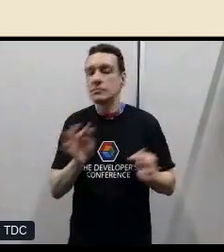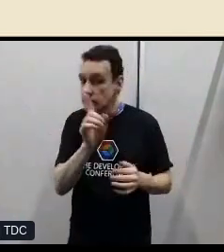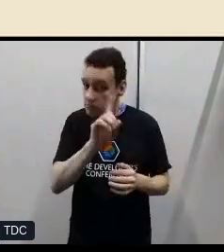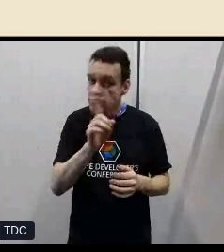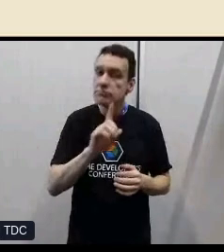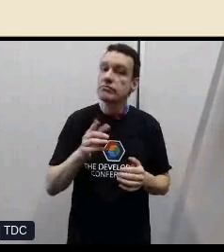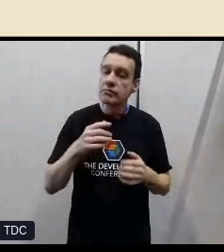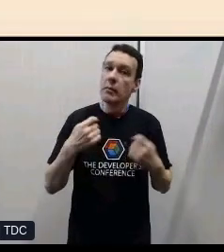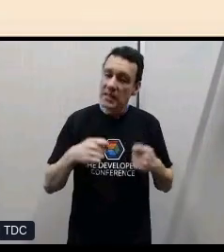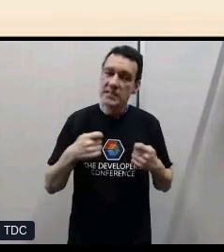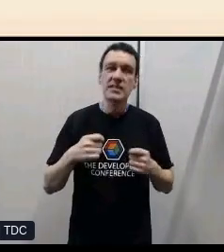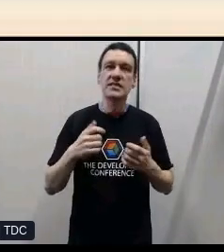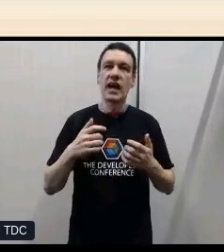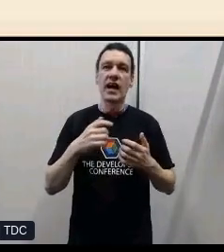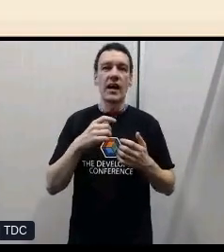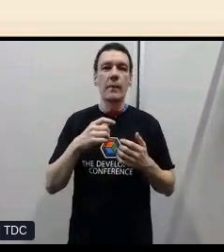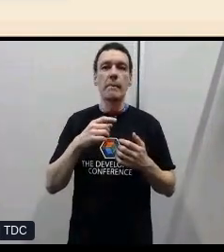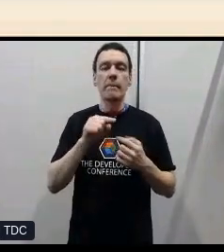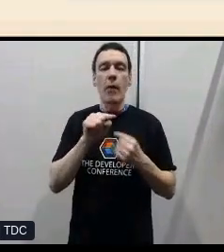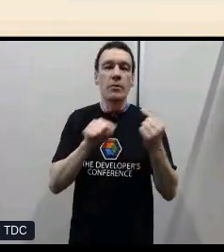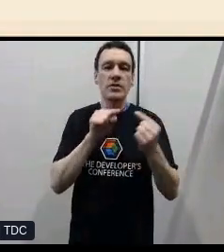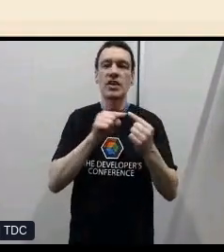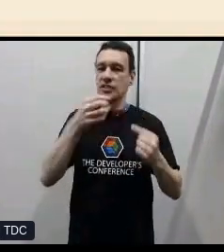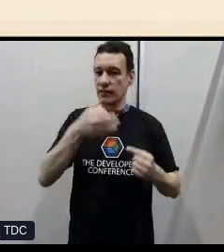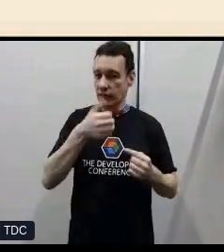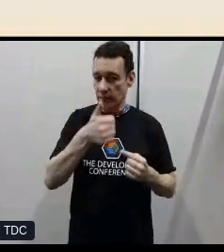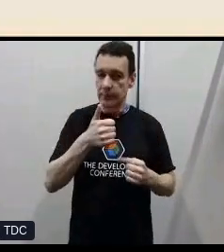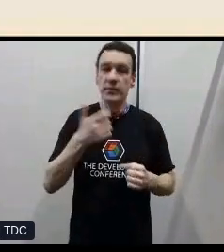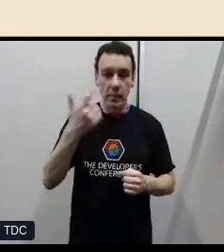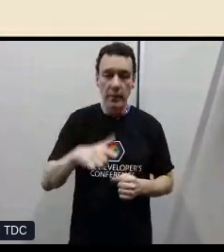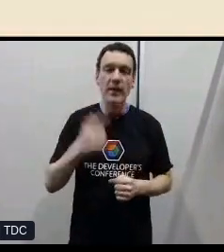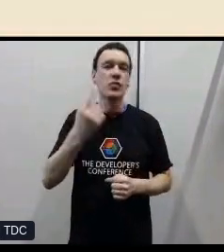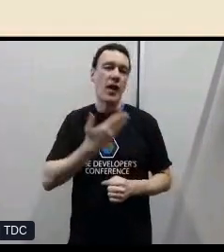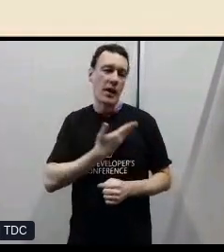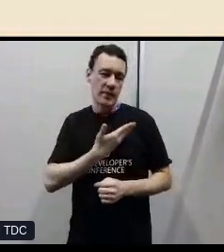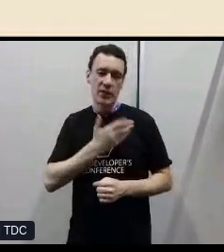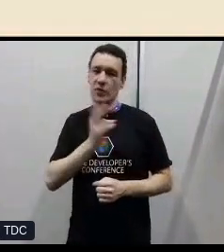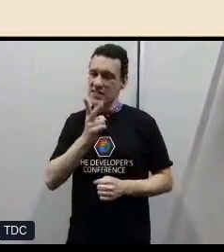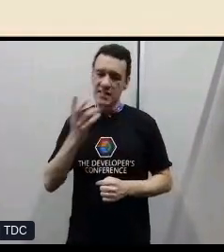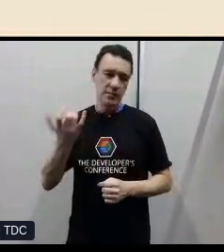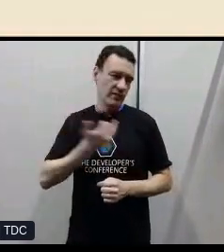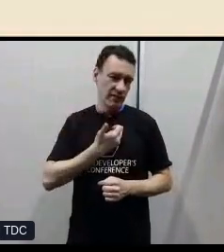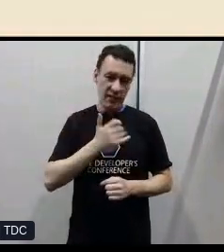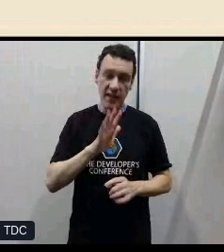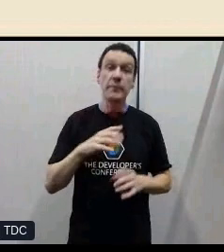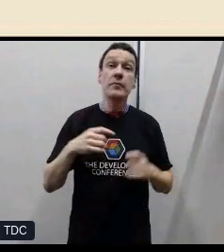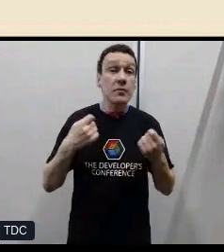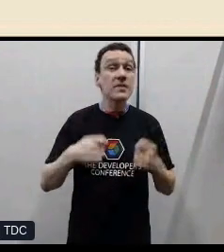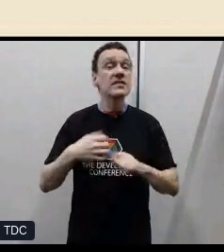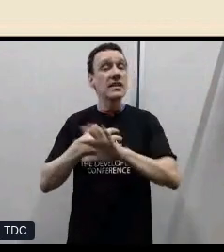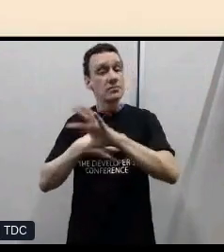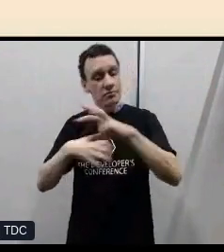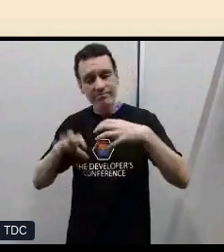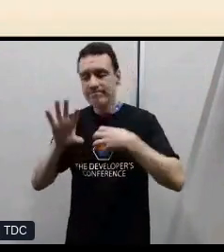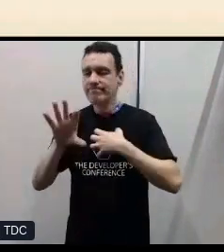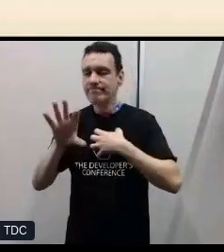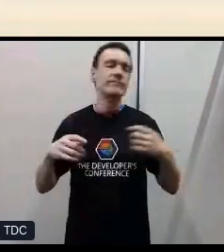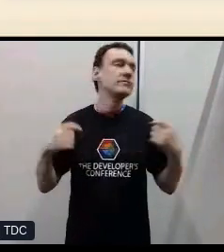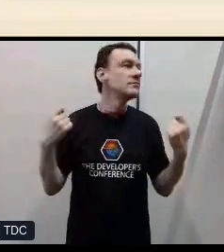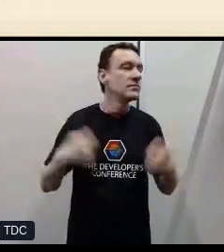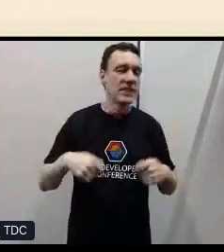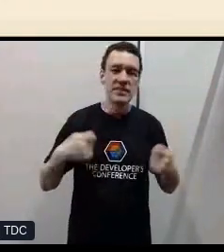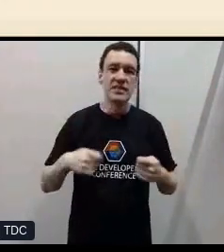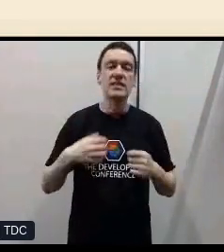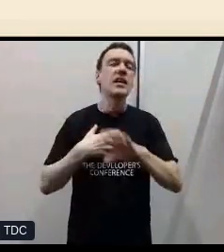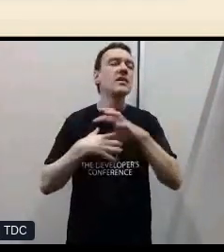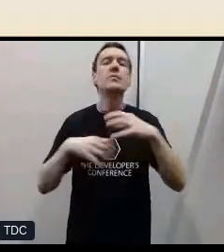real. E uma última coisa que um amigo sempre me fala é que a gente precisa ter empatia com as pessoas. E a empatia é